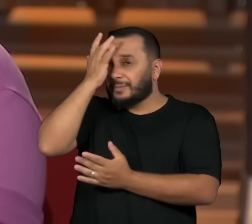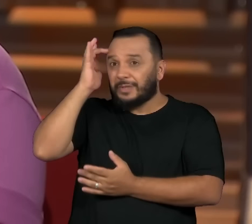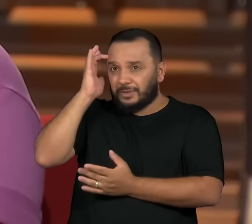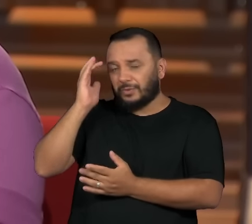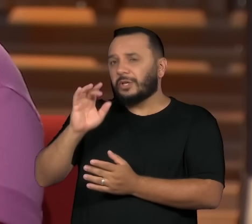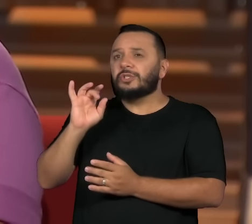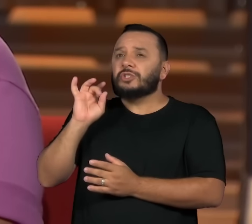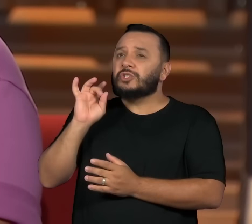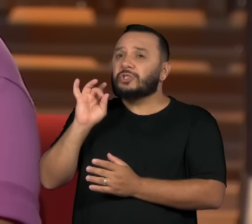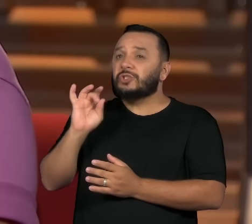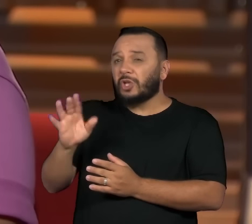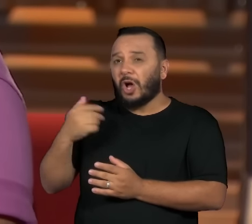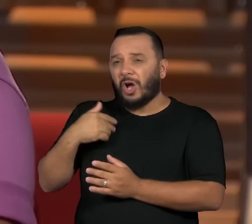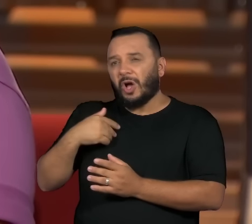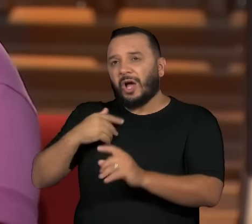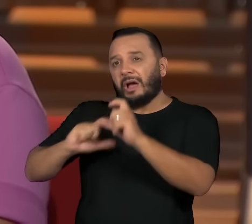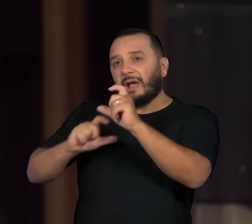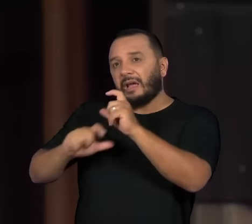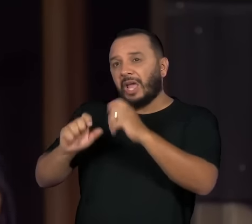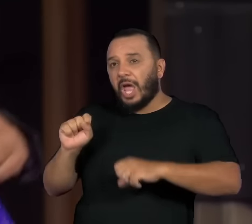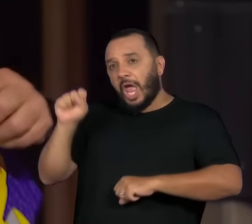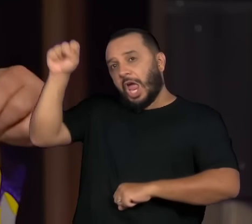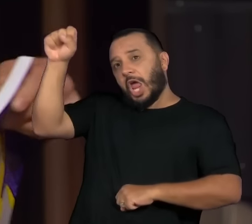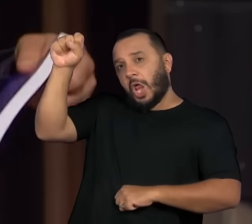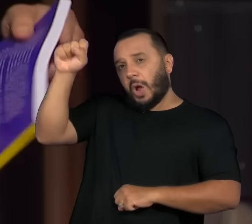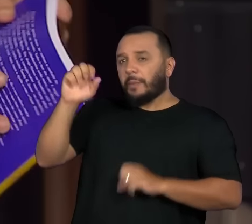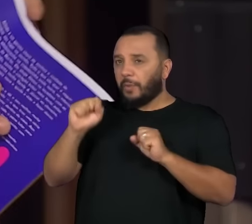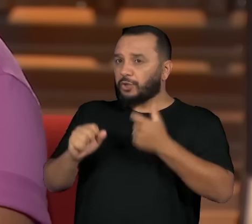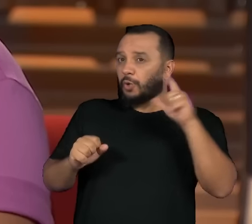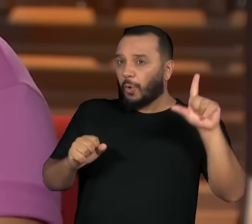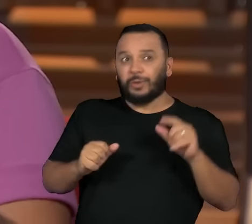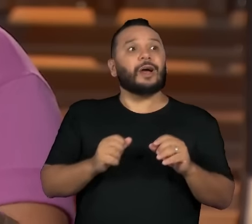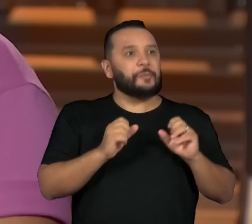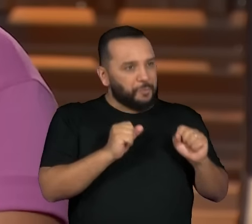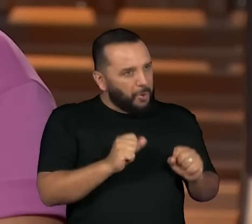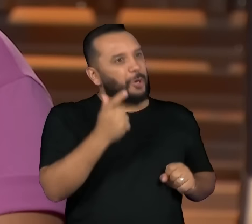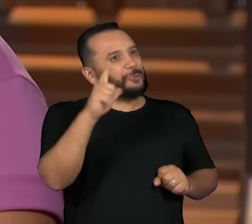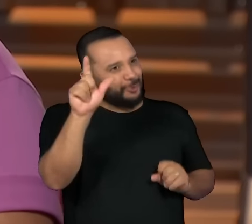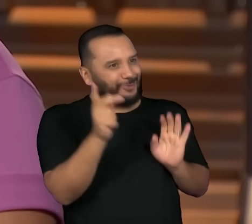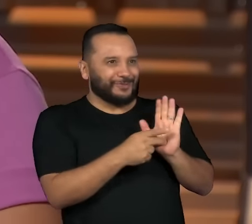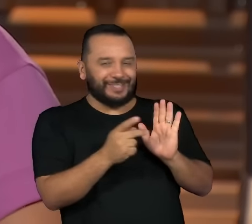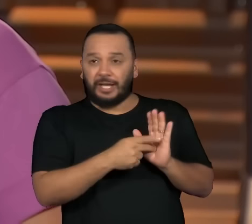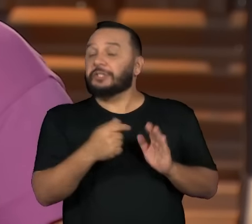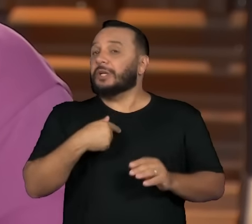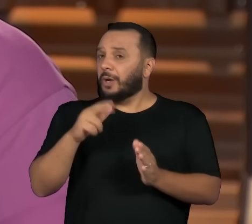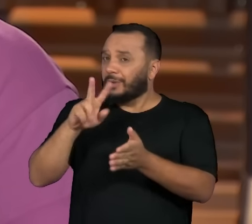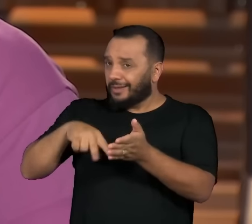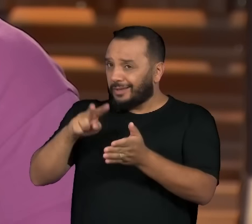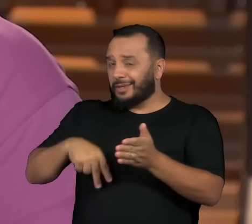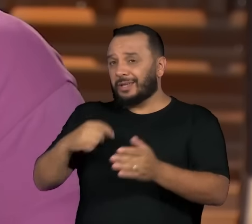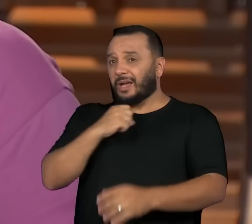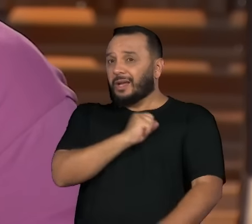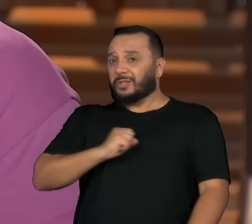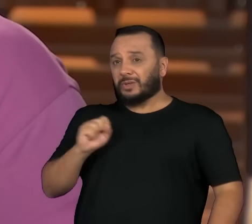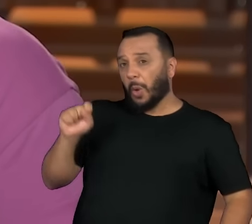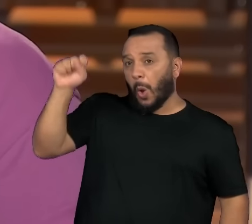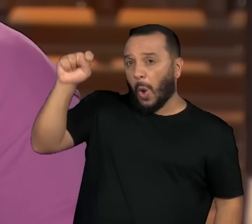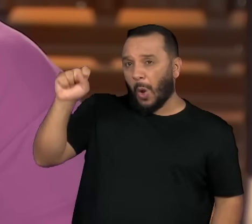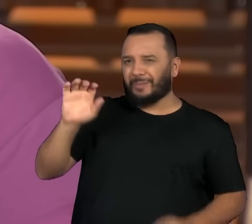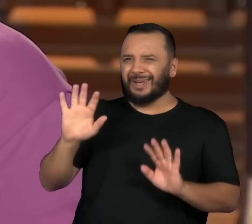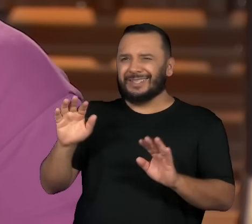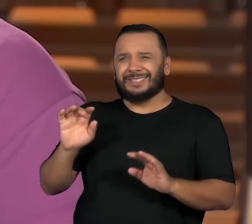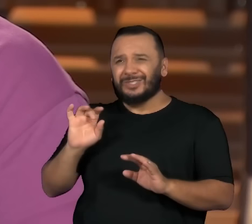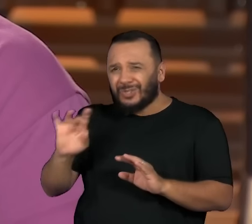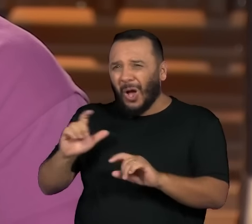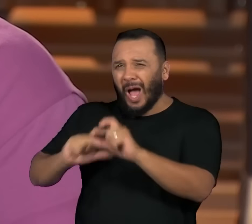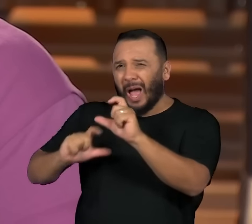não eram sobre super-herói. Que podia. Que podia. Eu lia muito super-herói. Aí eu descobri que não precisava ser de super-herói para